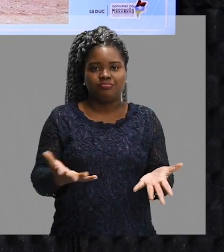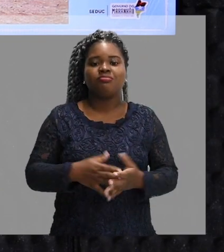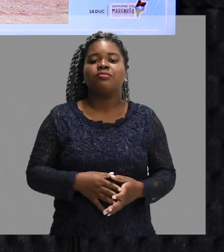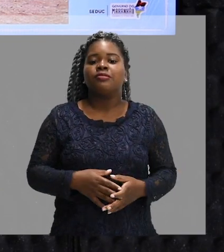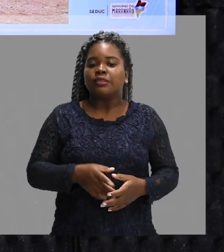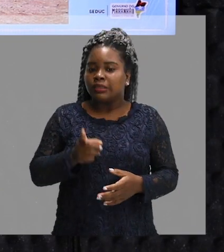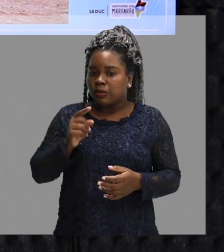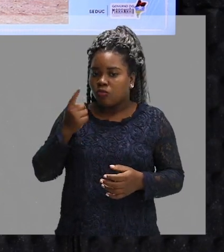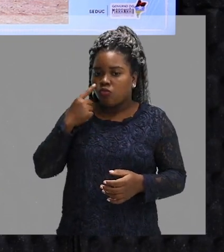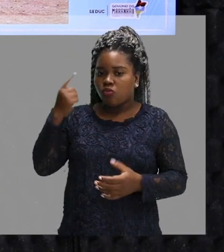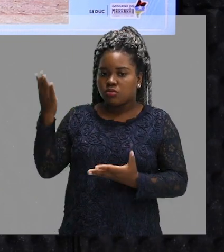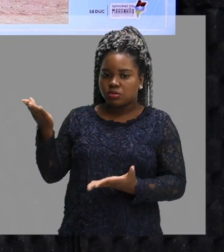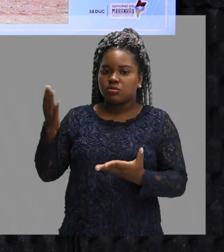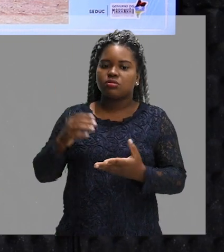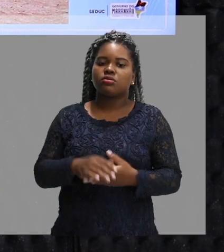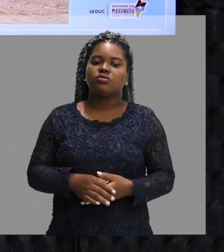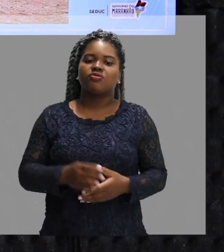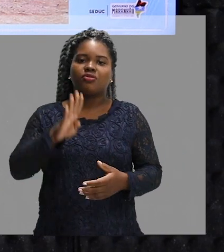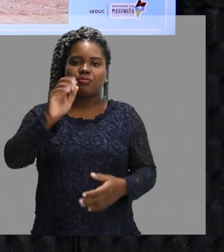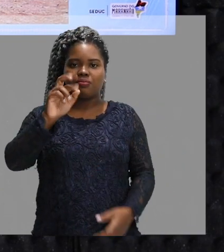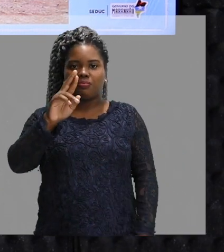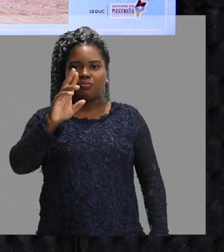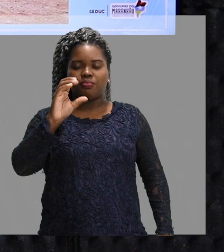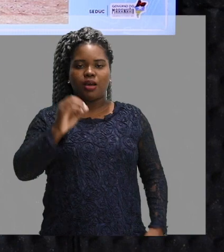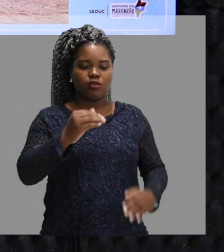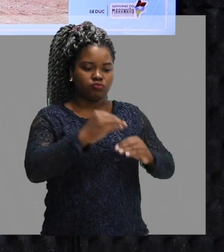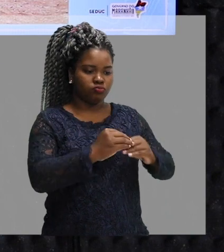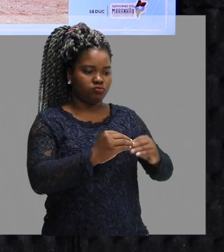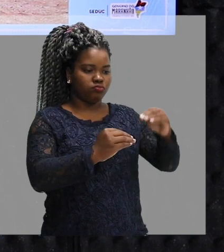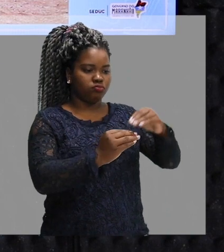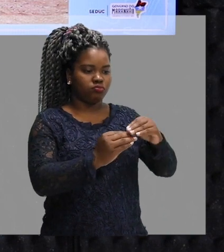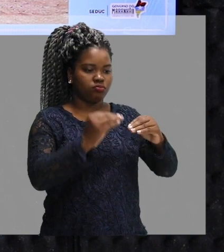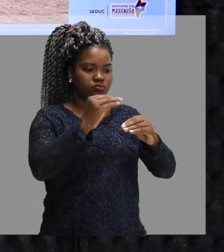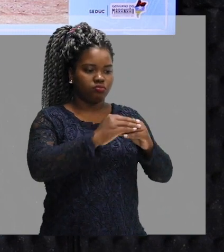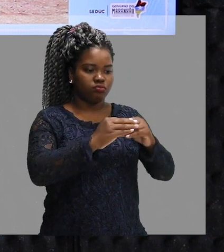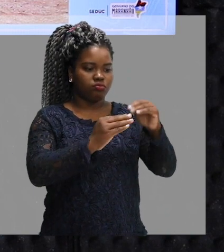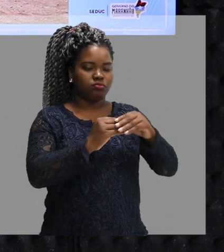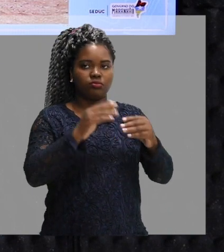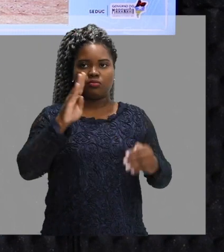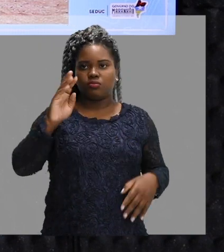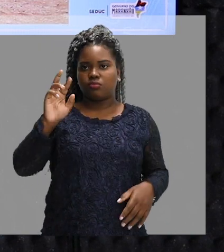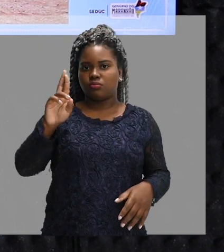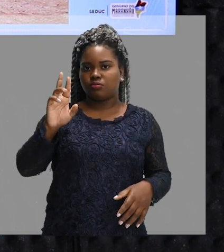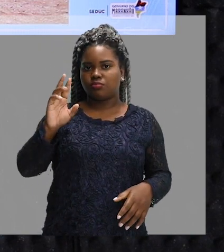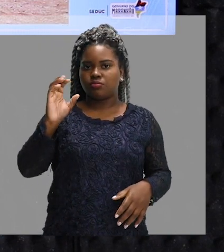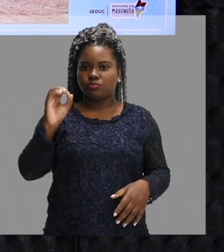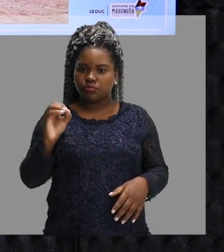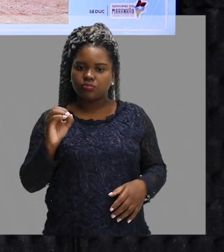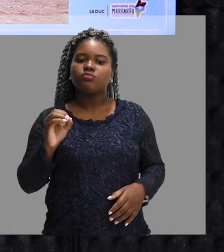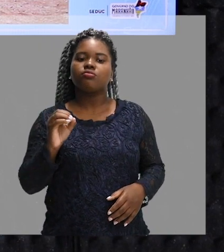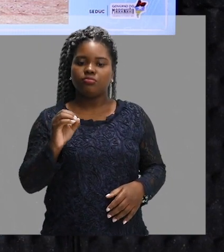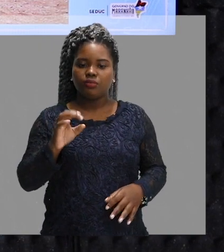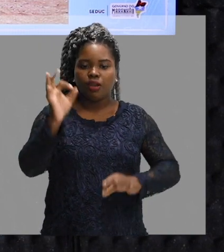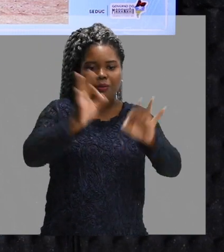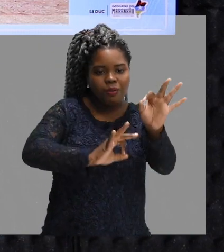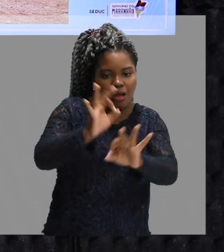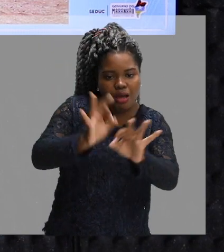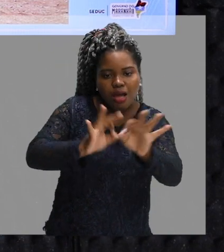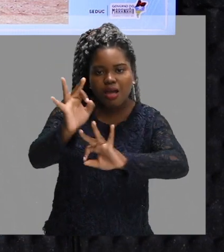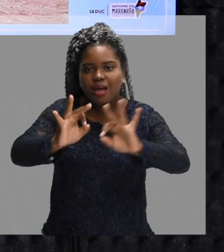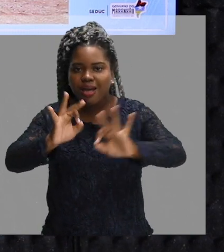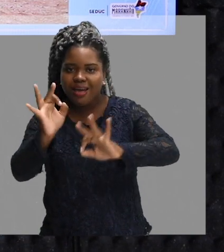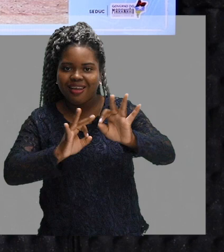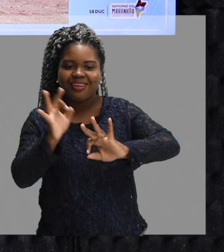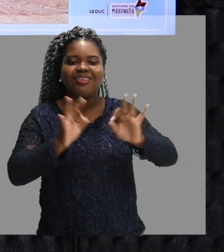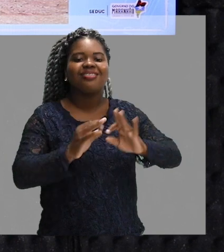um encaixado no outro, porque eles não tinham pedras. Aí eles misturavam barro com crina de cavalo ou capim para fazer tijolos e empilhando